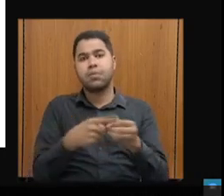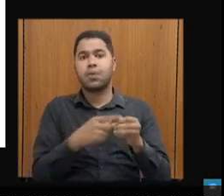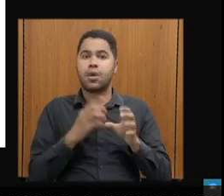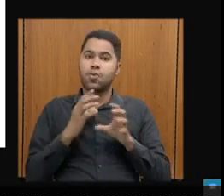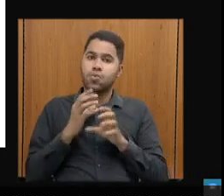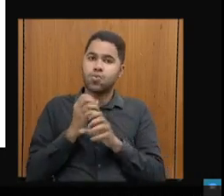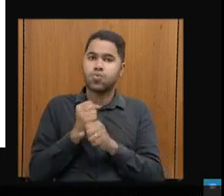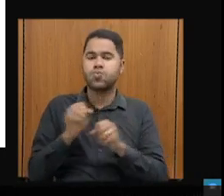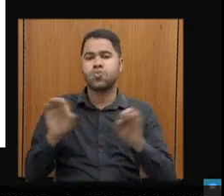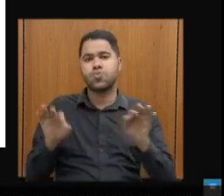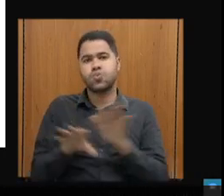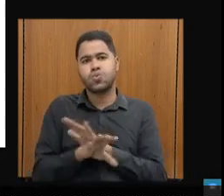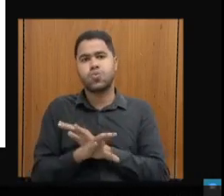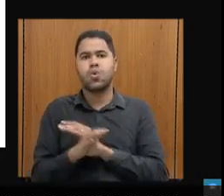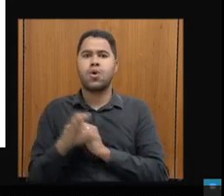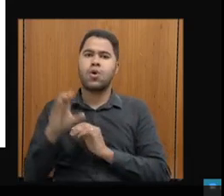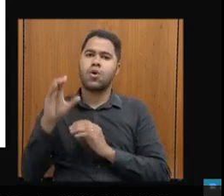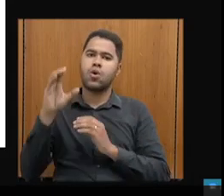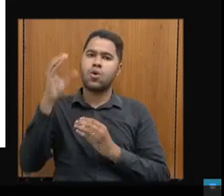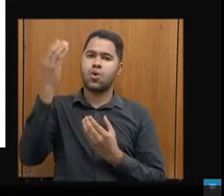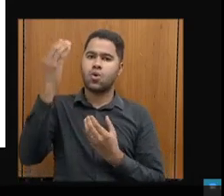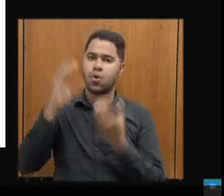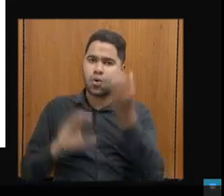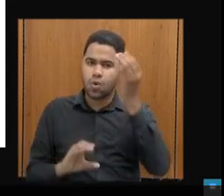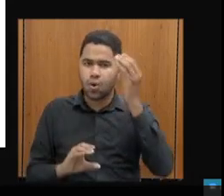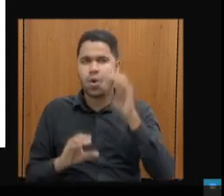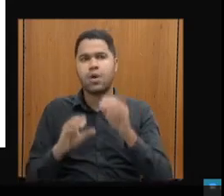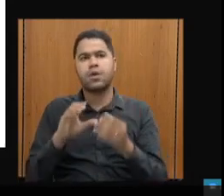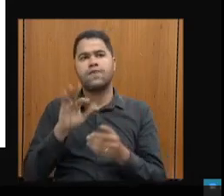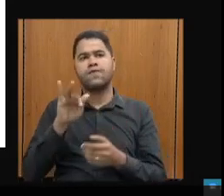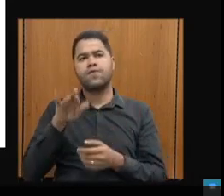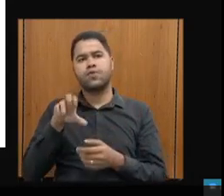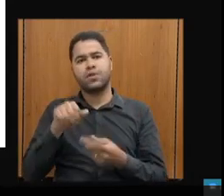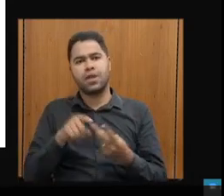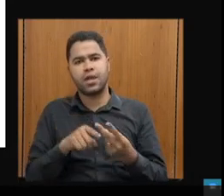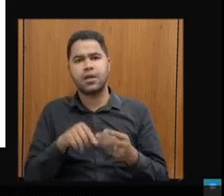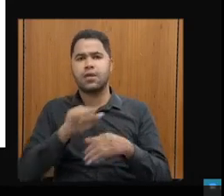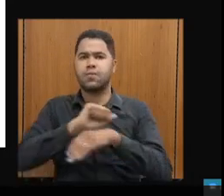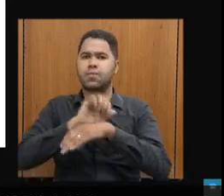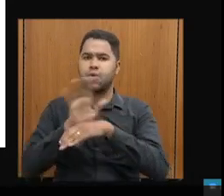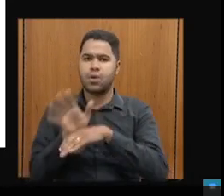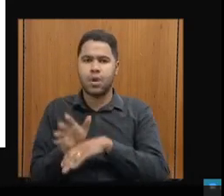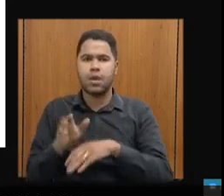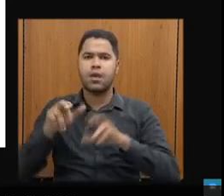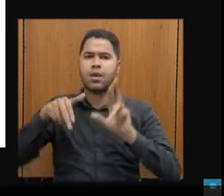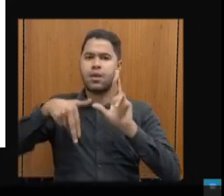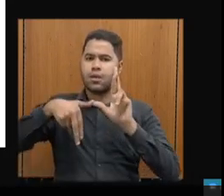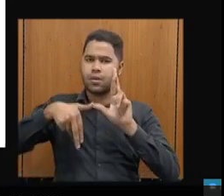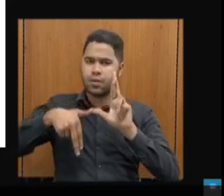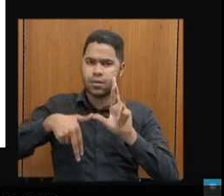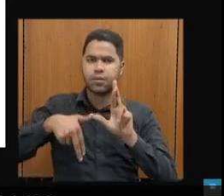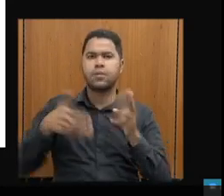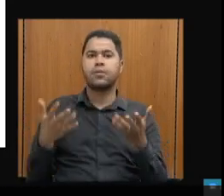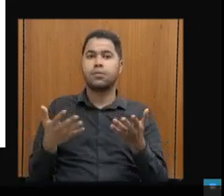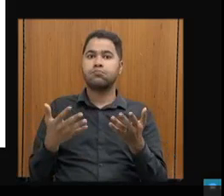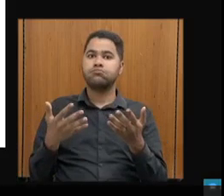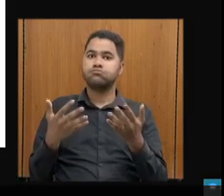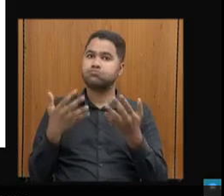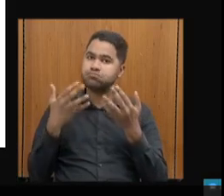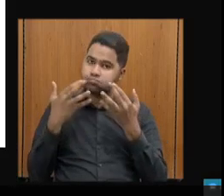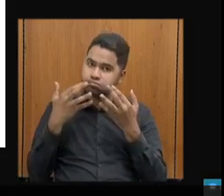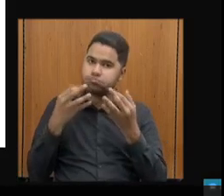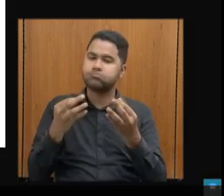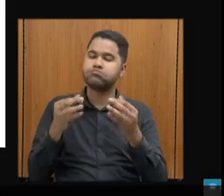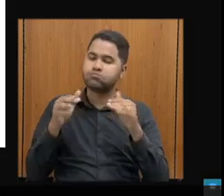de obras né tivemos Congonhas Divino Fronteira Montes Claros Ribeirão das Neves chama atenção